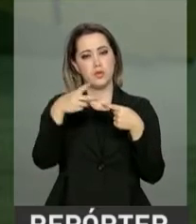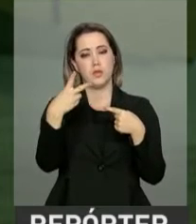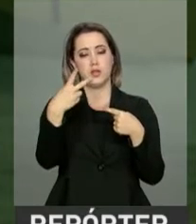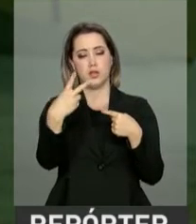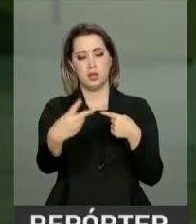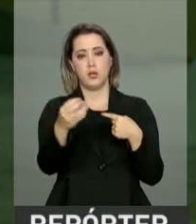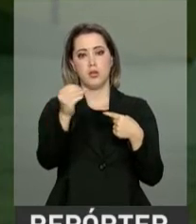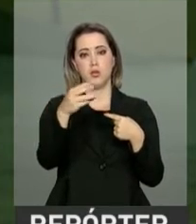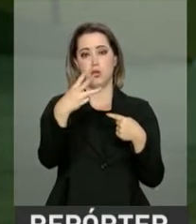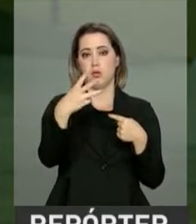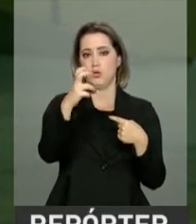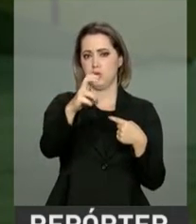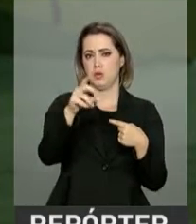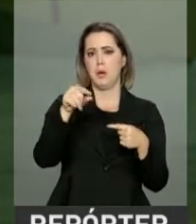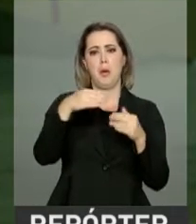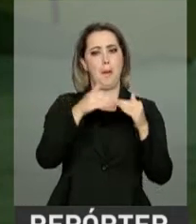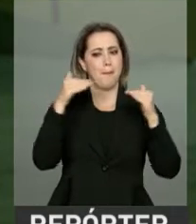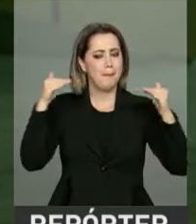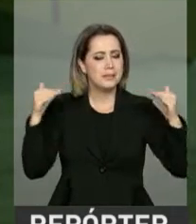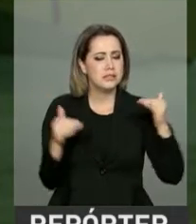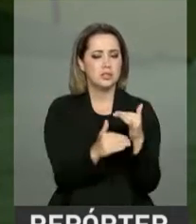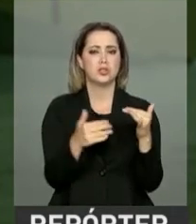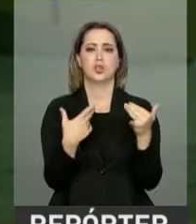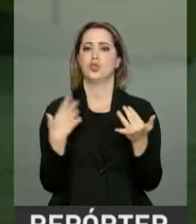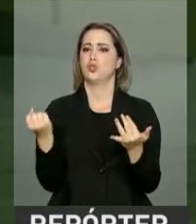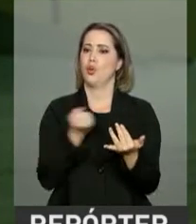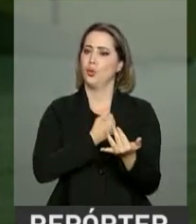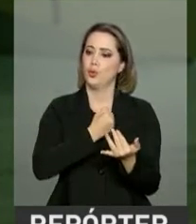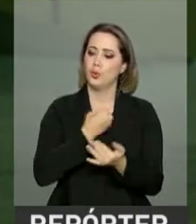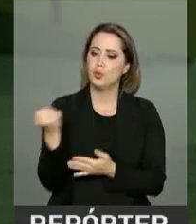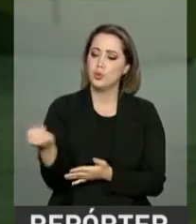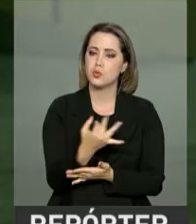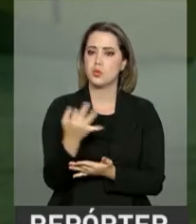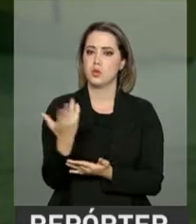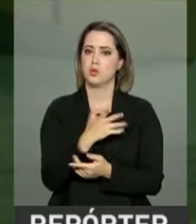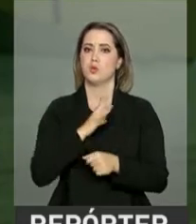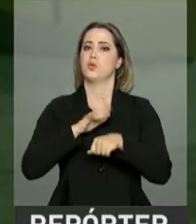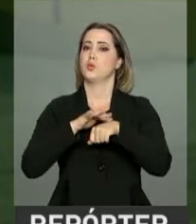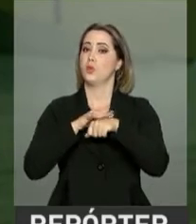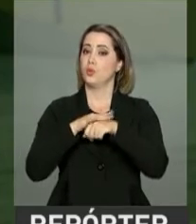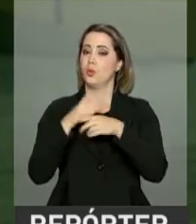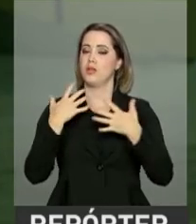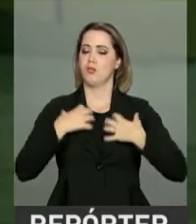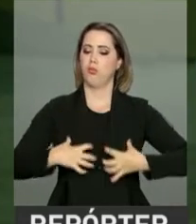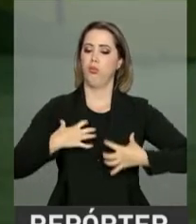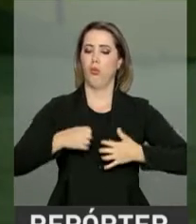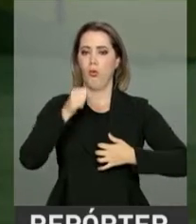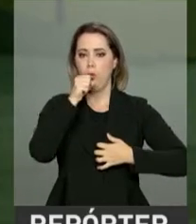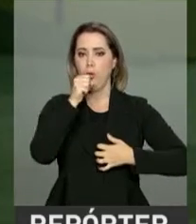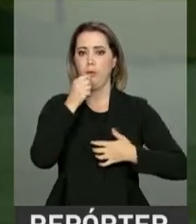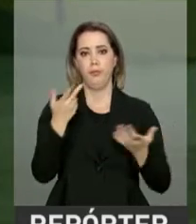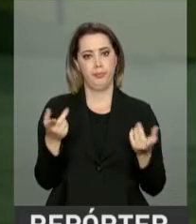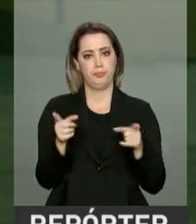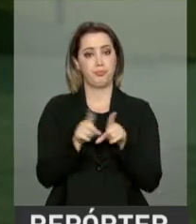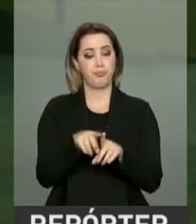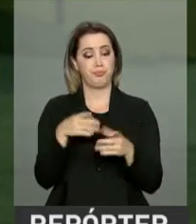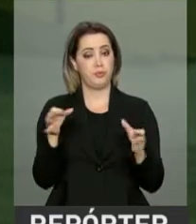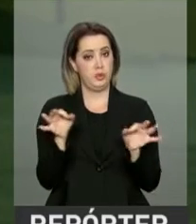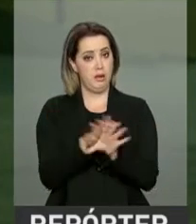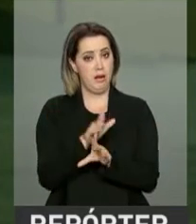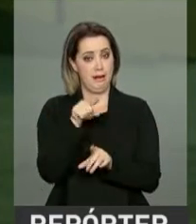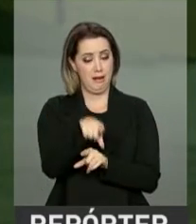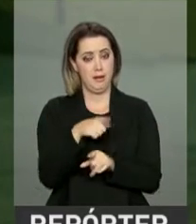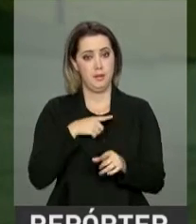chegar a menos de 10 casos por 100 mil habitantes. A campanha faz parte do Plano Nacional pelo Fim da Tuberculose, que